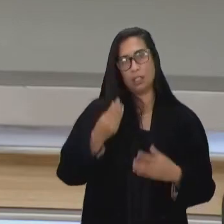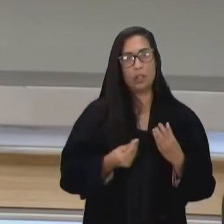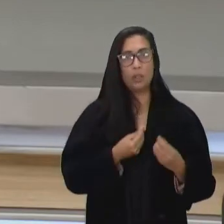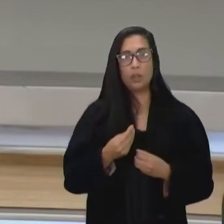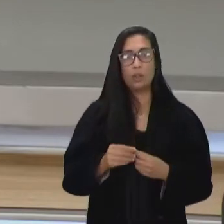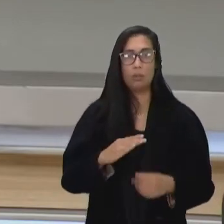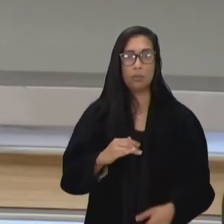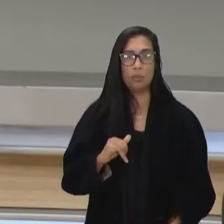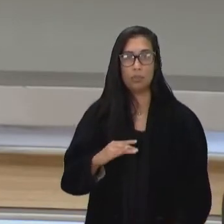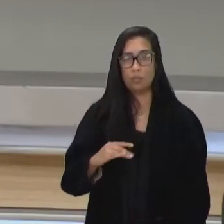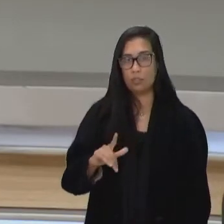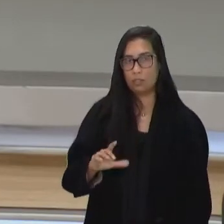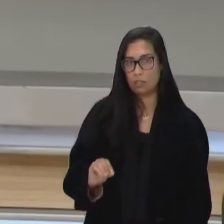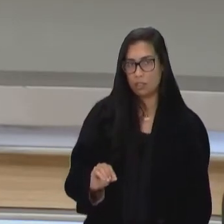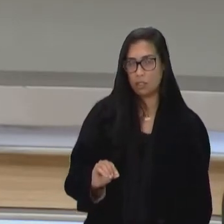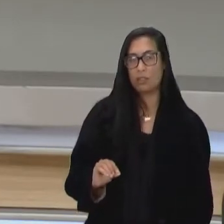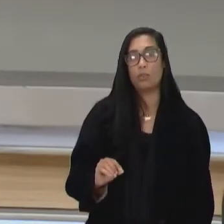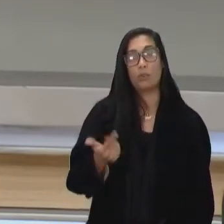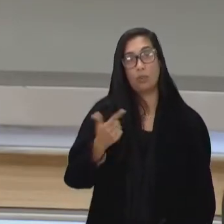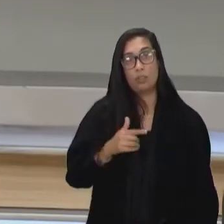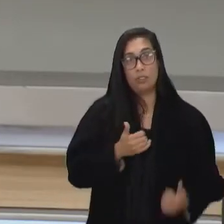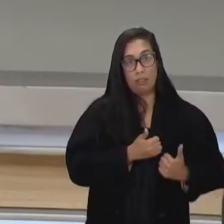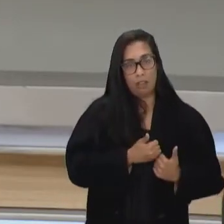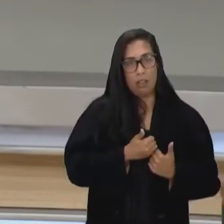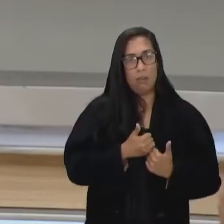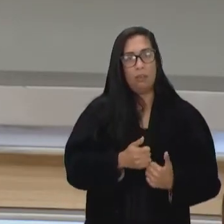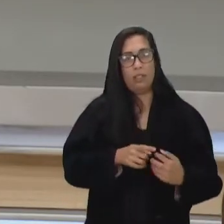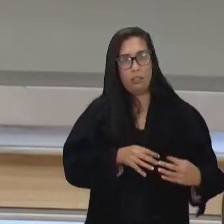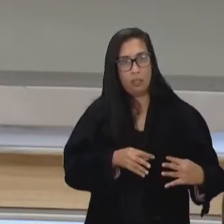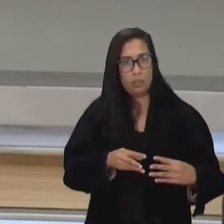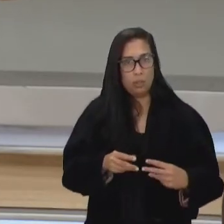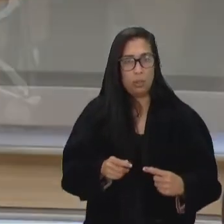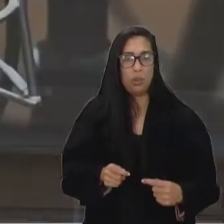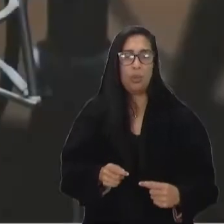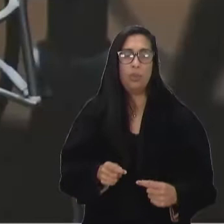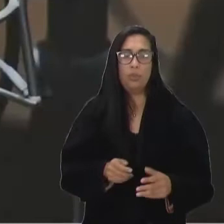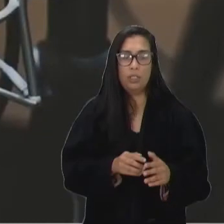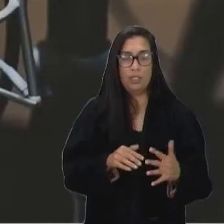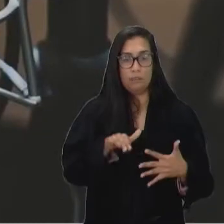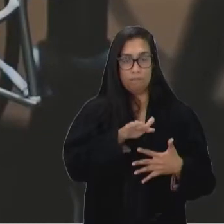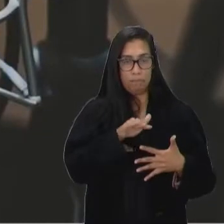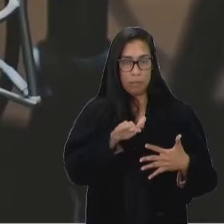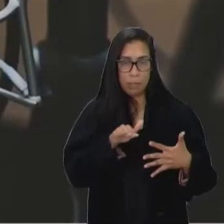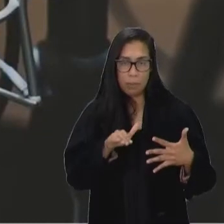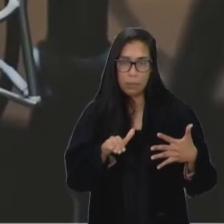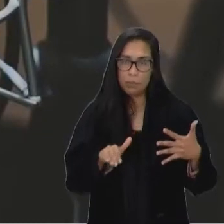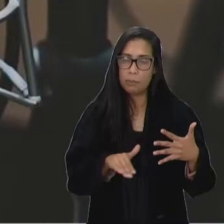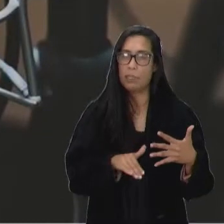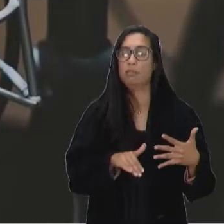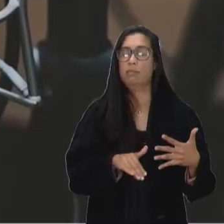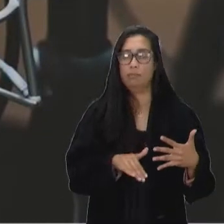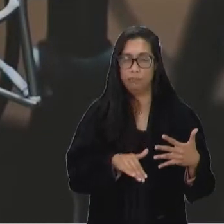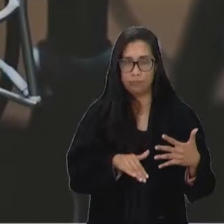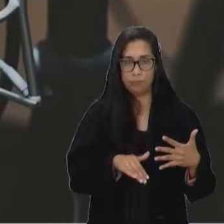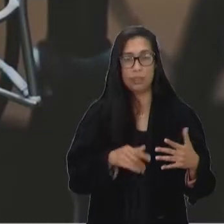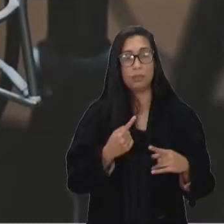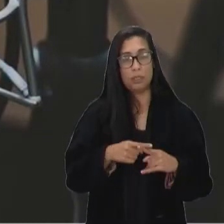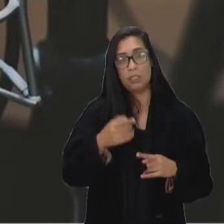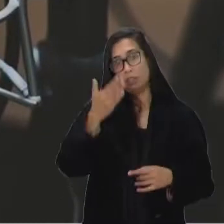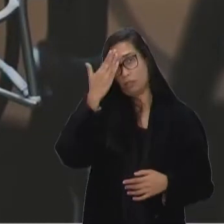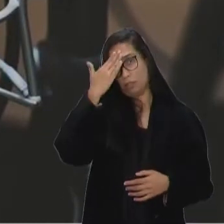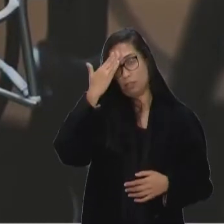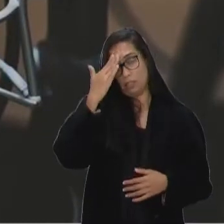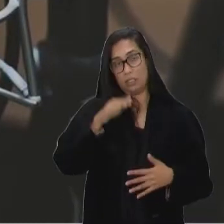nos auxiliar estando presente em todas as etapas desse processo, porque eu penso que esse processo